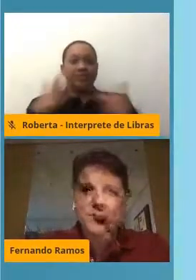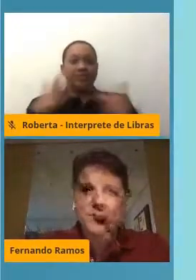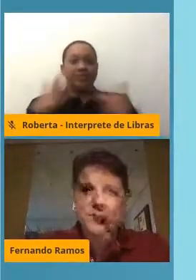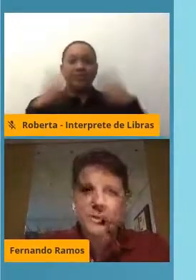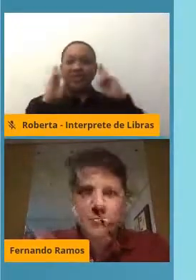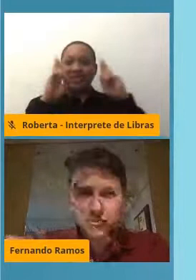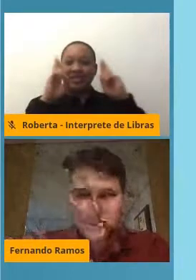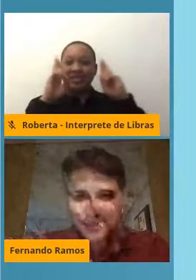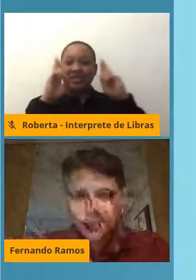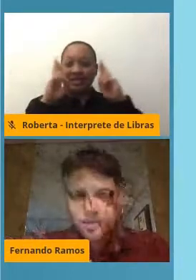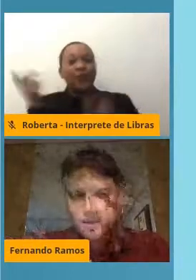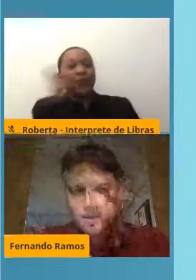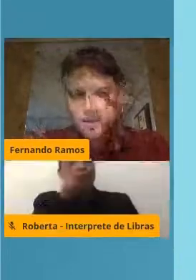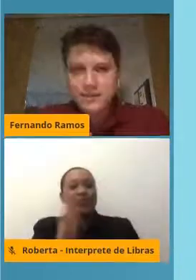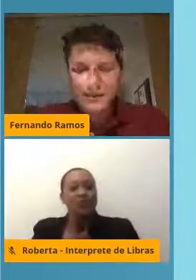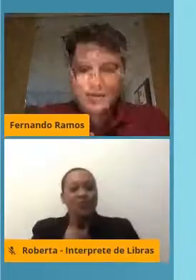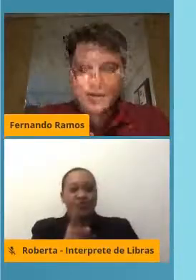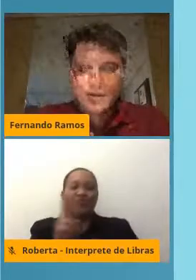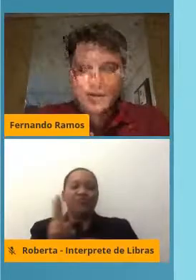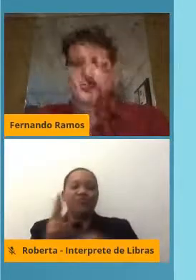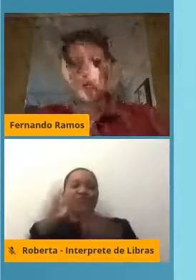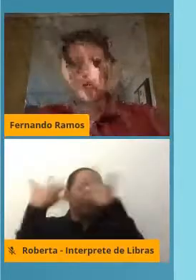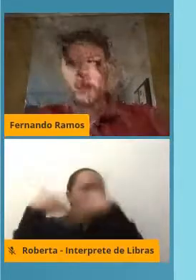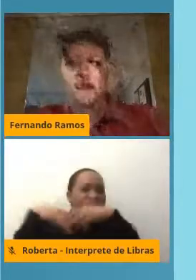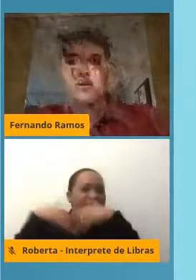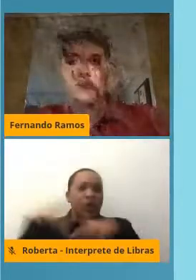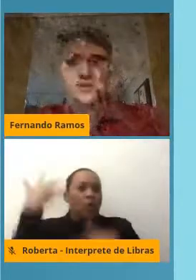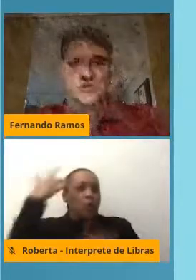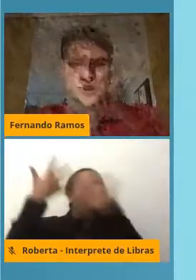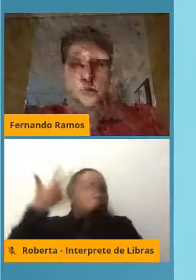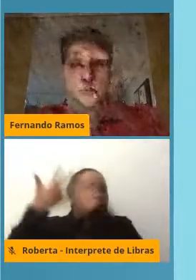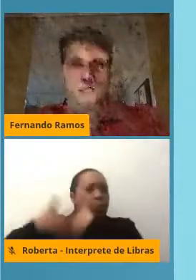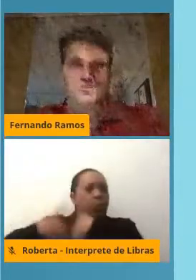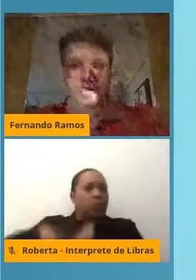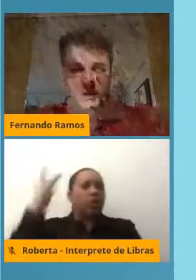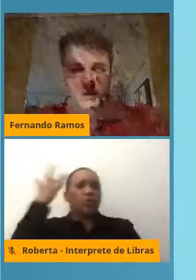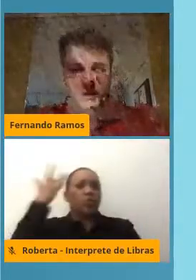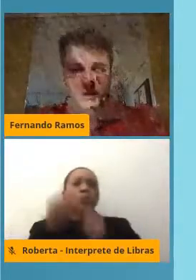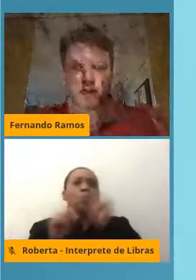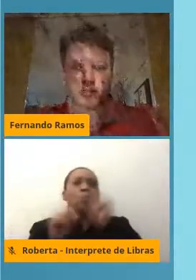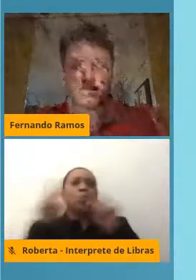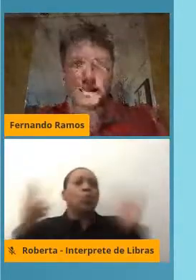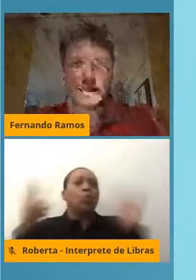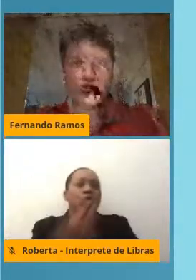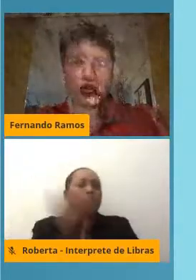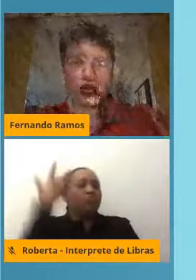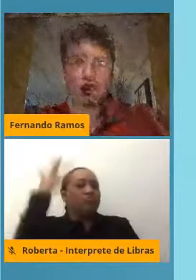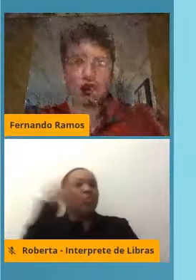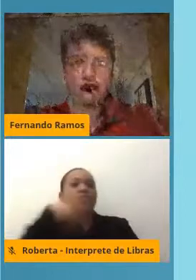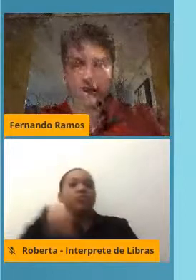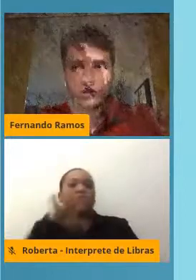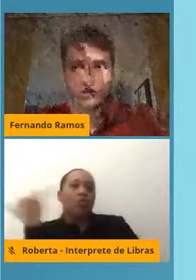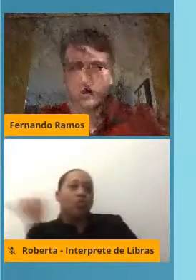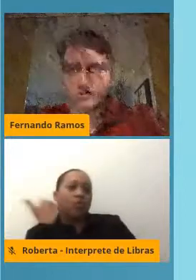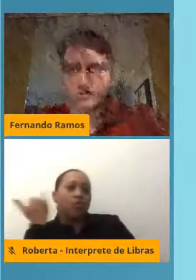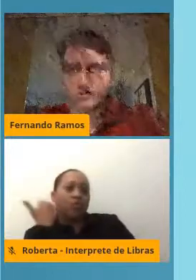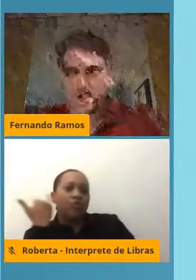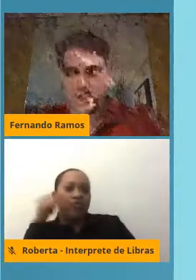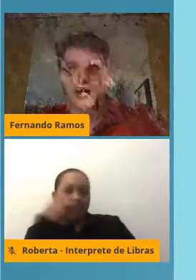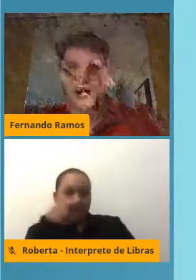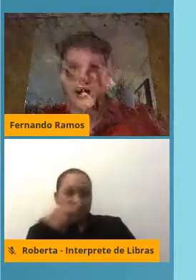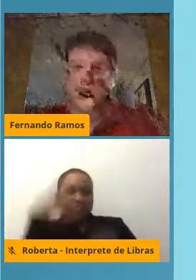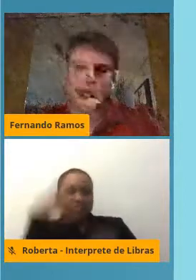assim, eu também não sei onde foi que até onde vocês ouviram, mas eu acredito que foi nesse slide, né? Sobre a diferença entre a sorologia e a